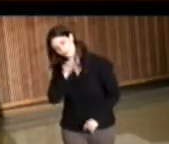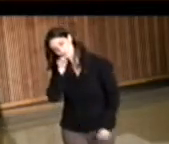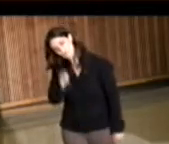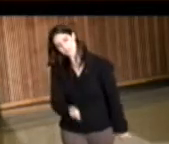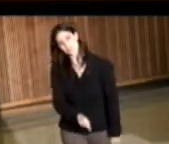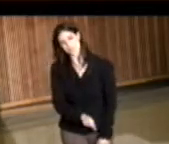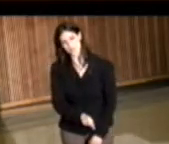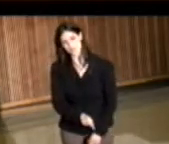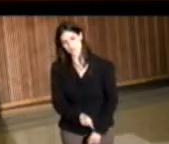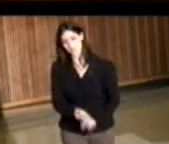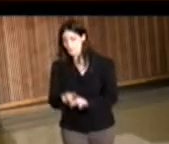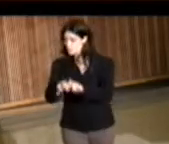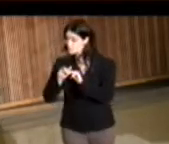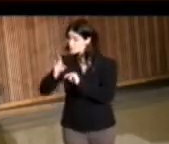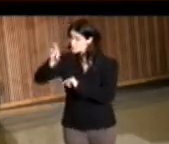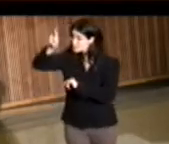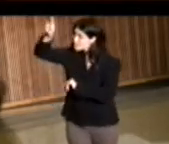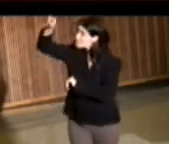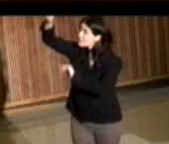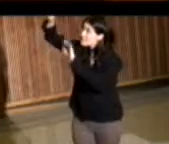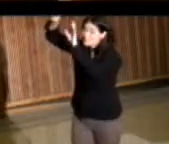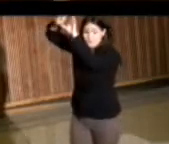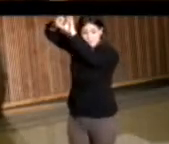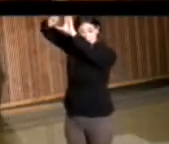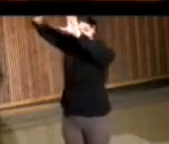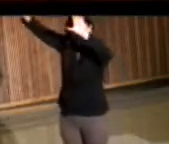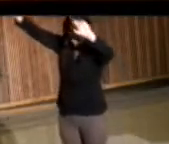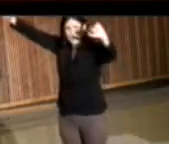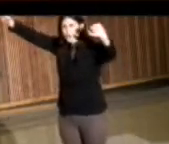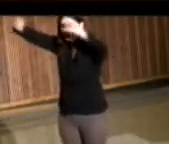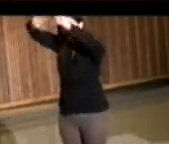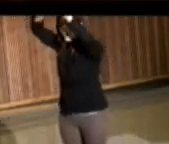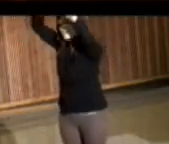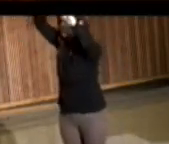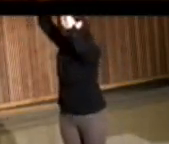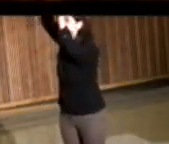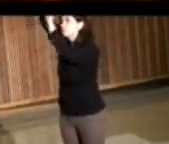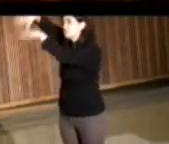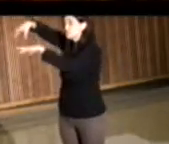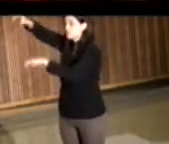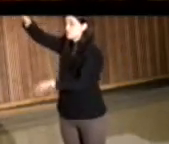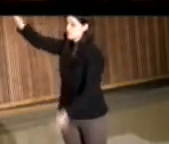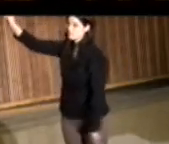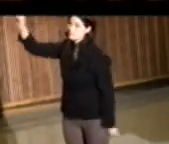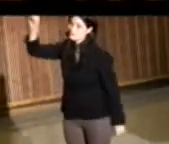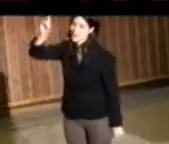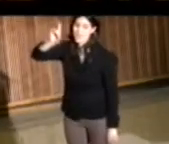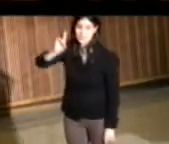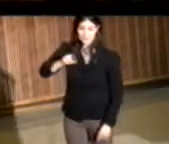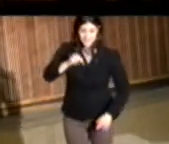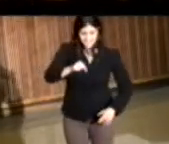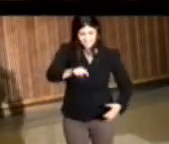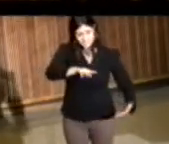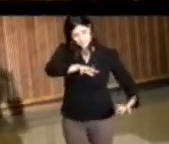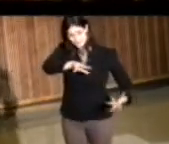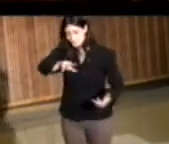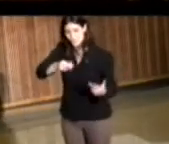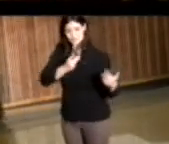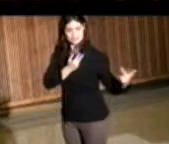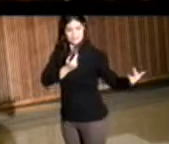E foi por isso que Ele desceu do seu céu, se esvaziou da sua glória, caminhou aqui entre